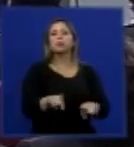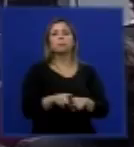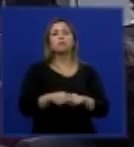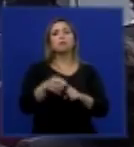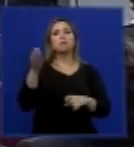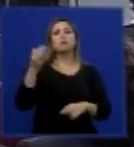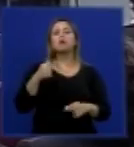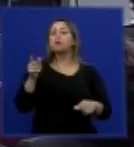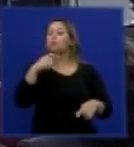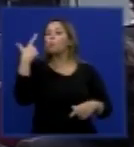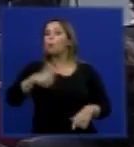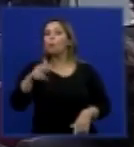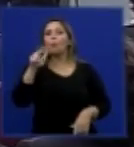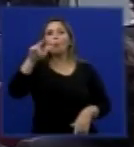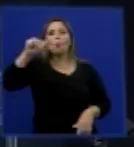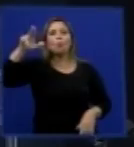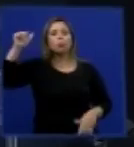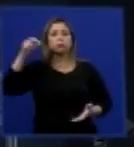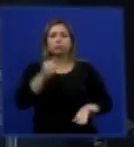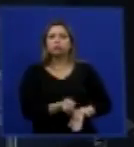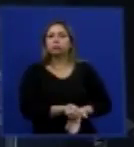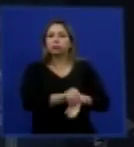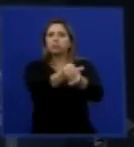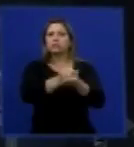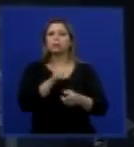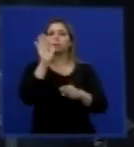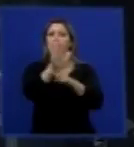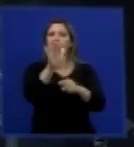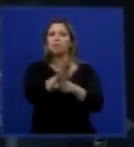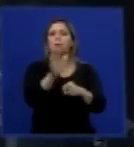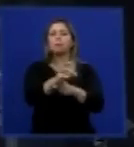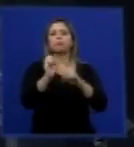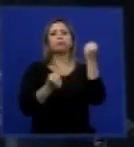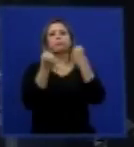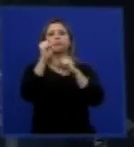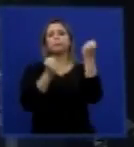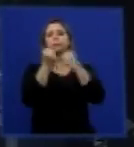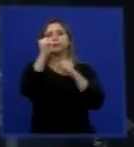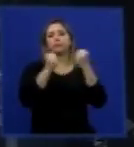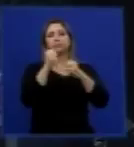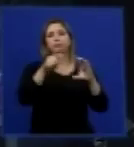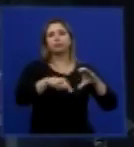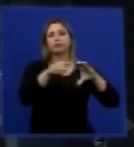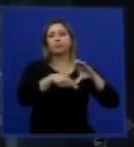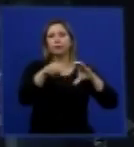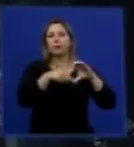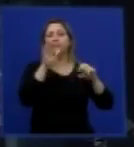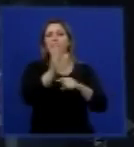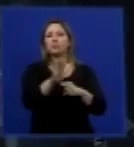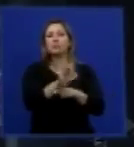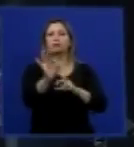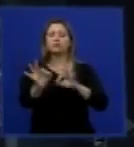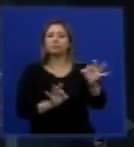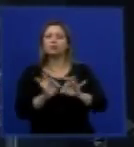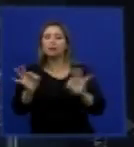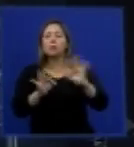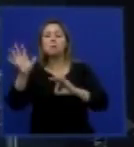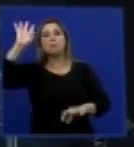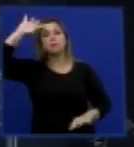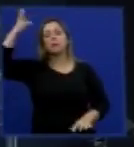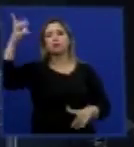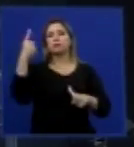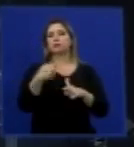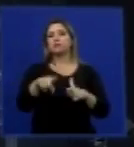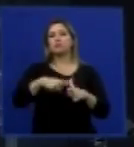qualquer apoio ou iniciativa das empresas produtoras de pneu no sentido de se irmanar conosco para resolver